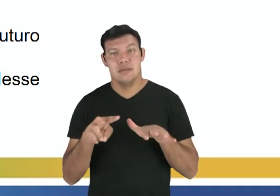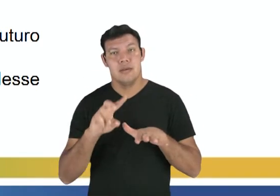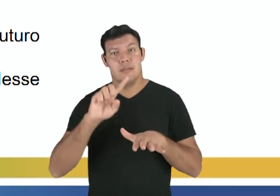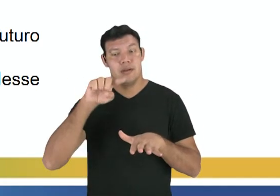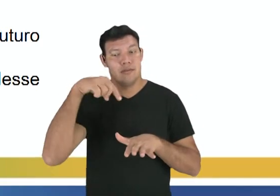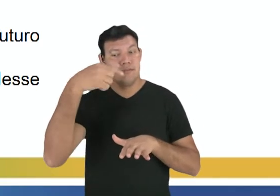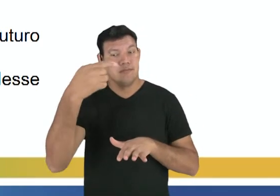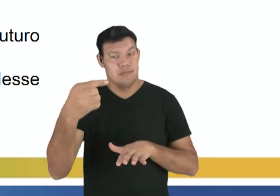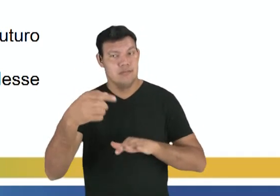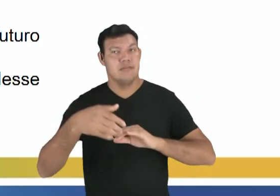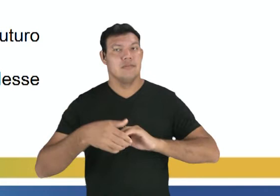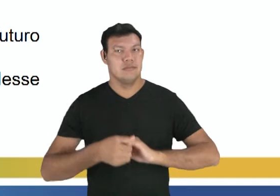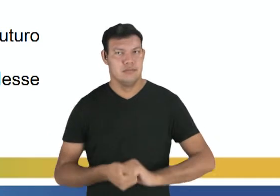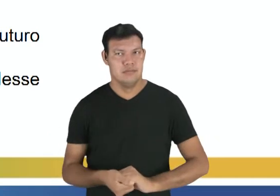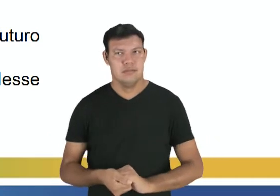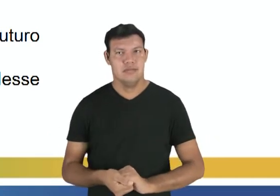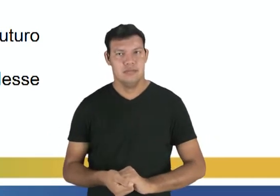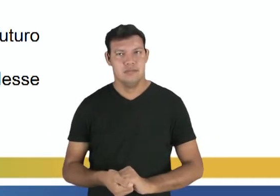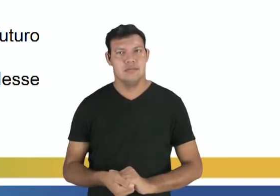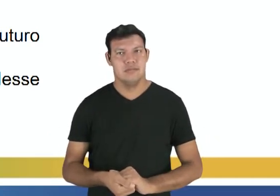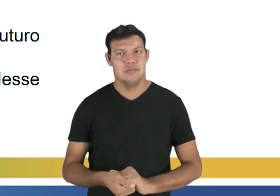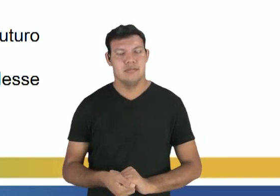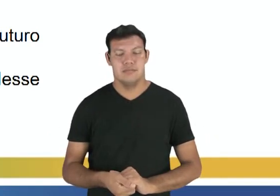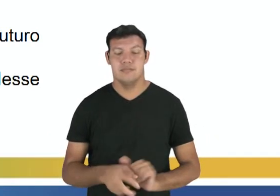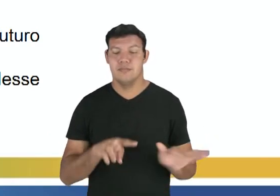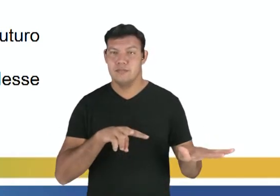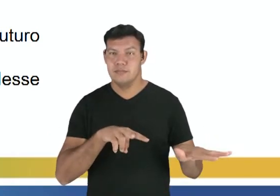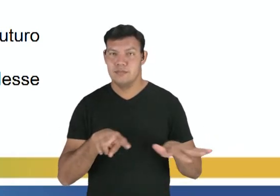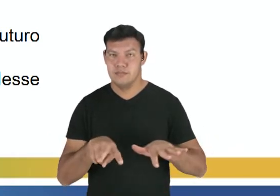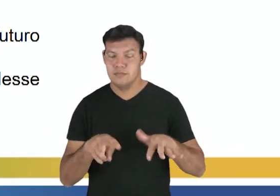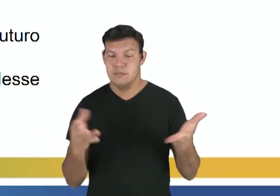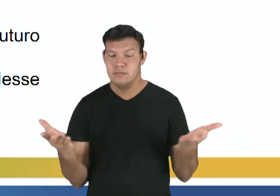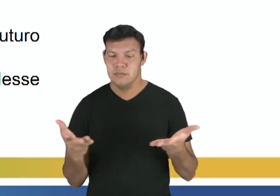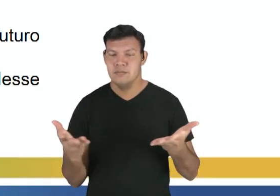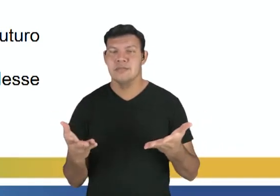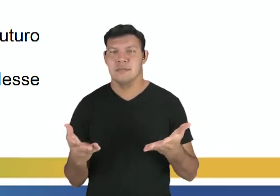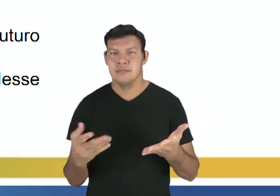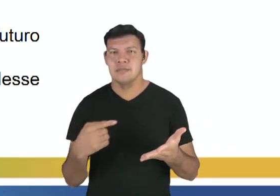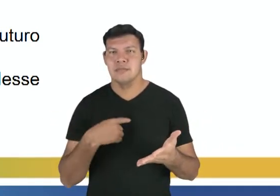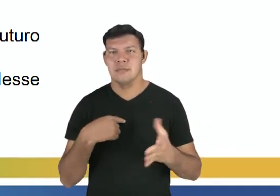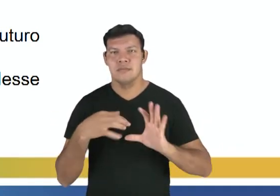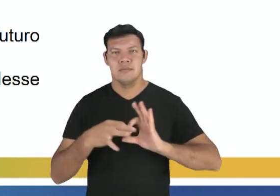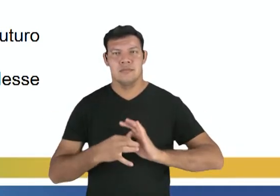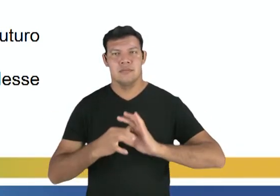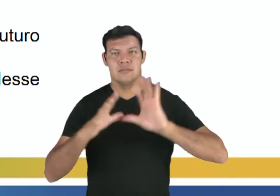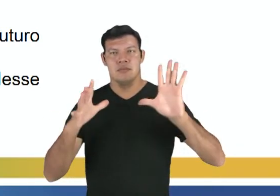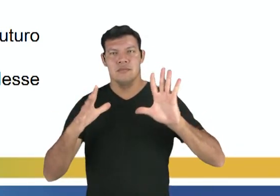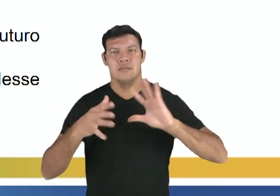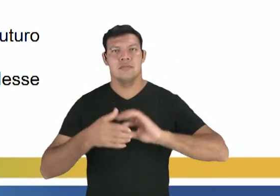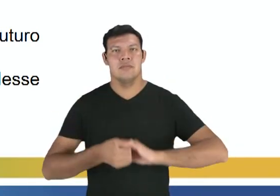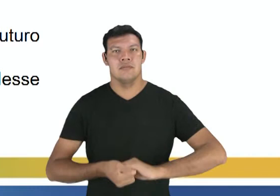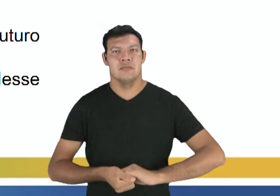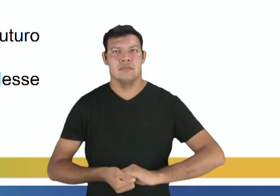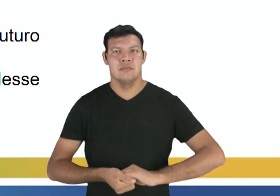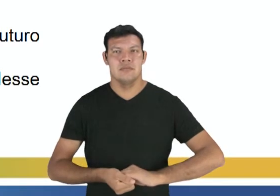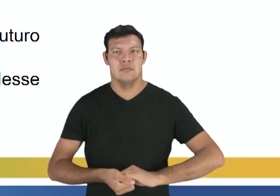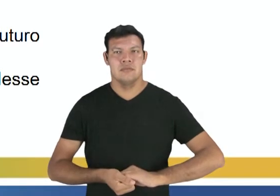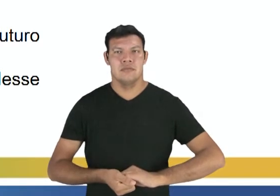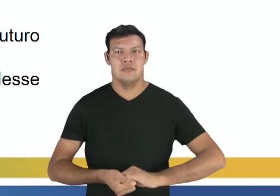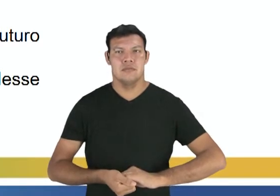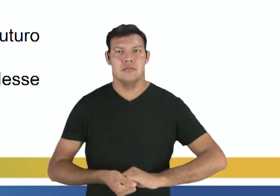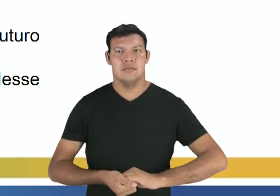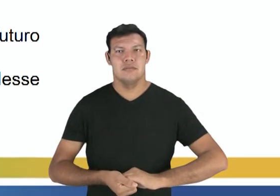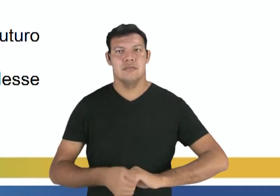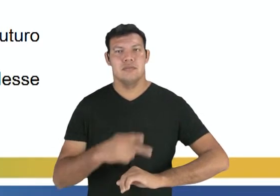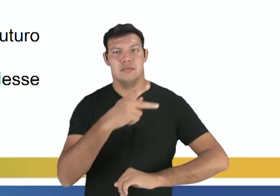também nessa semana estarei disponível, porque é um futuro que está próximo, bem próximo. Então, esses são os